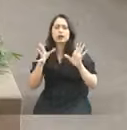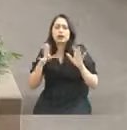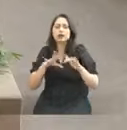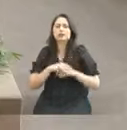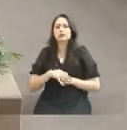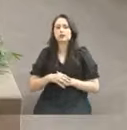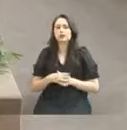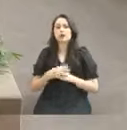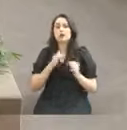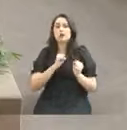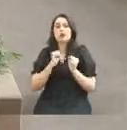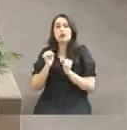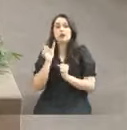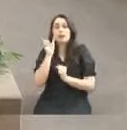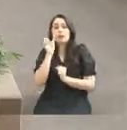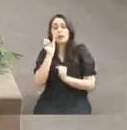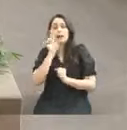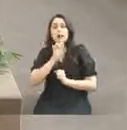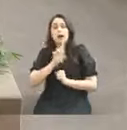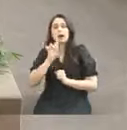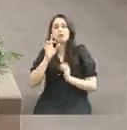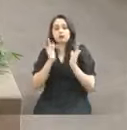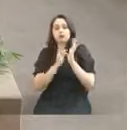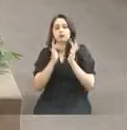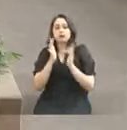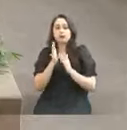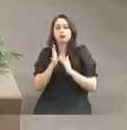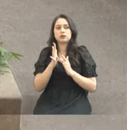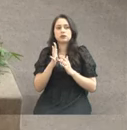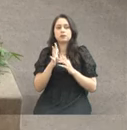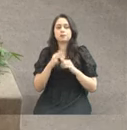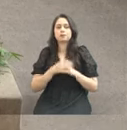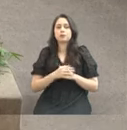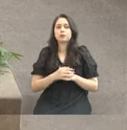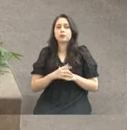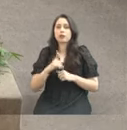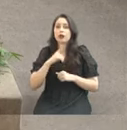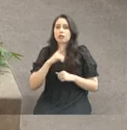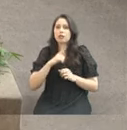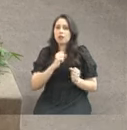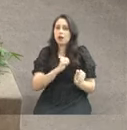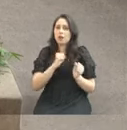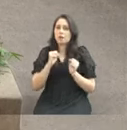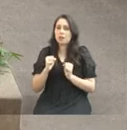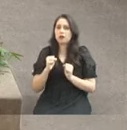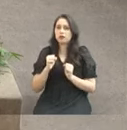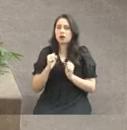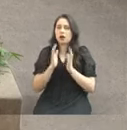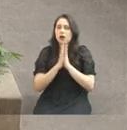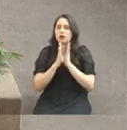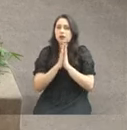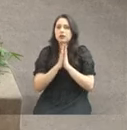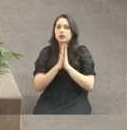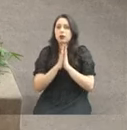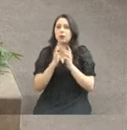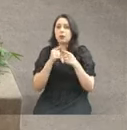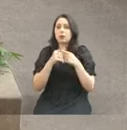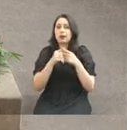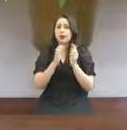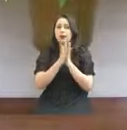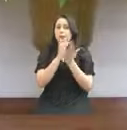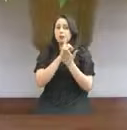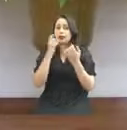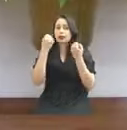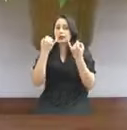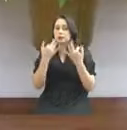Nós não vamos destacar a oração, porque Tiago capítulo 5 diz que aquele que está doente chame os